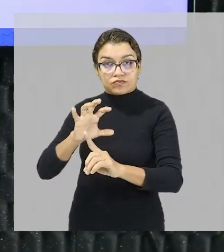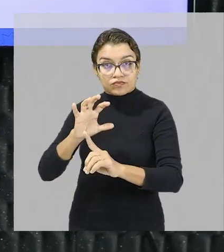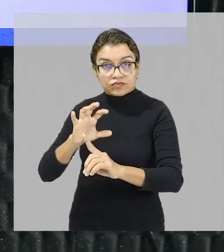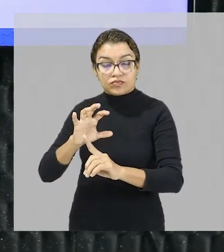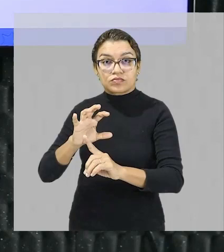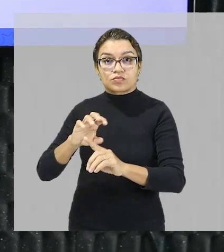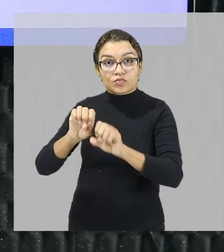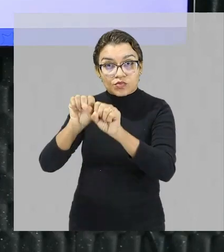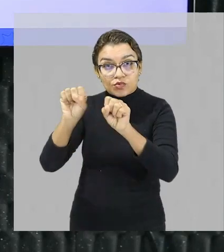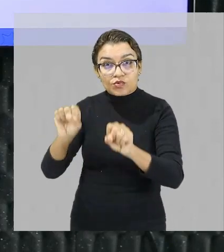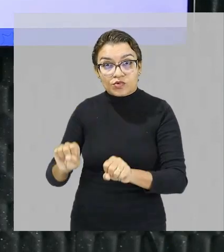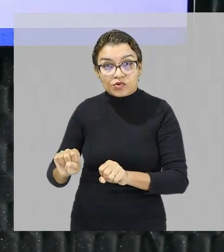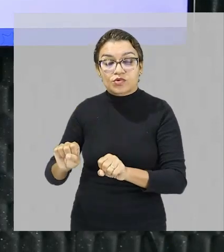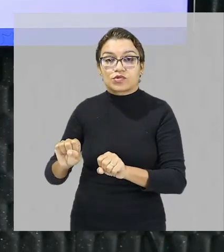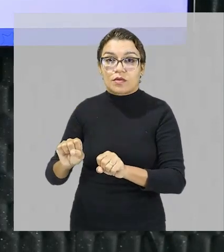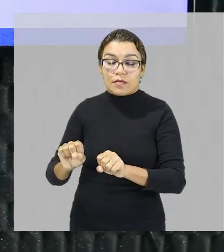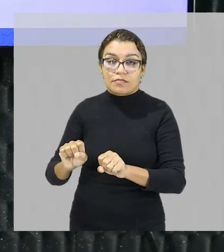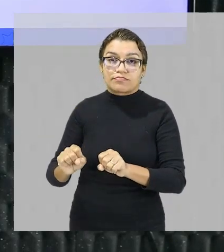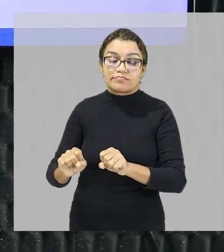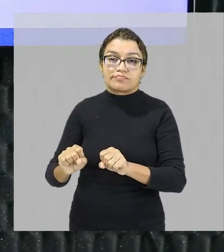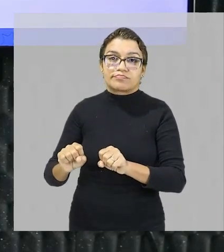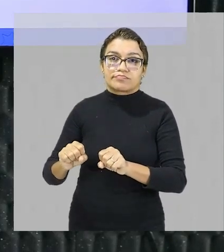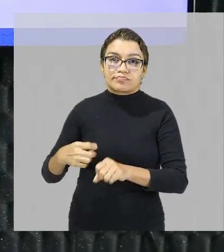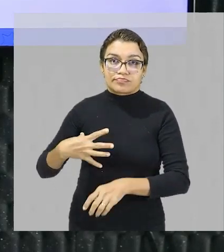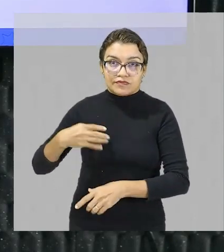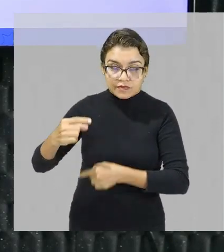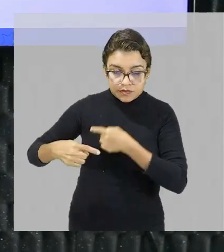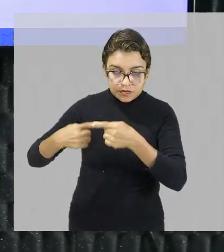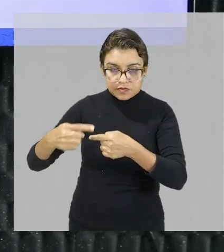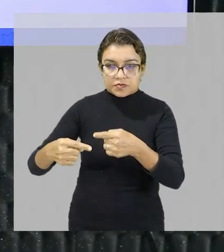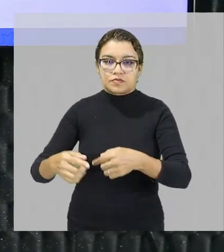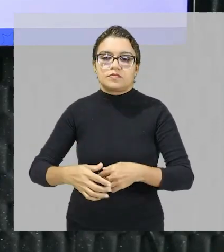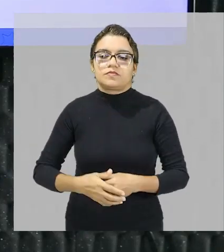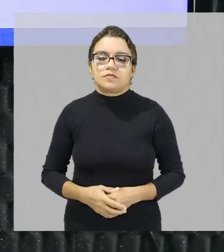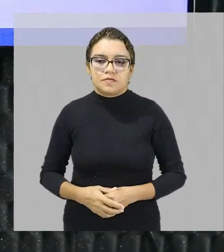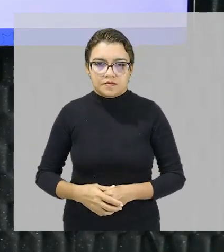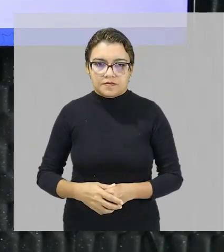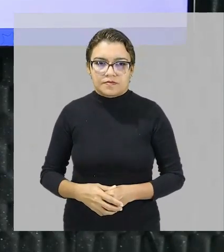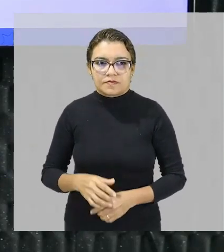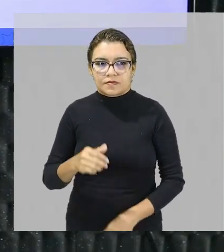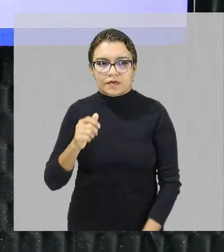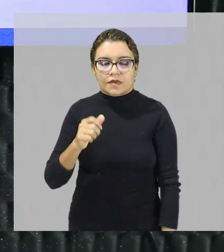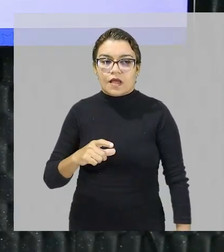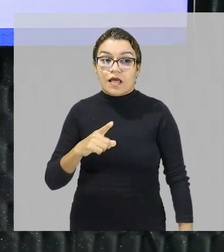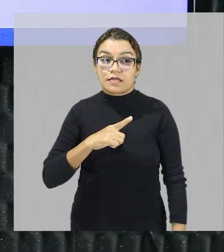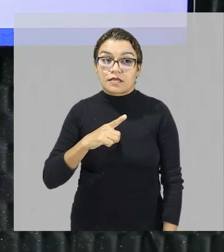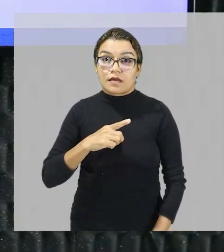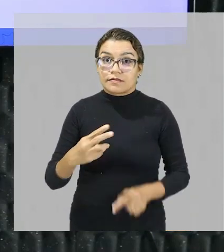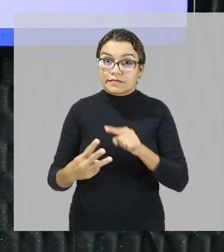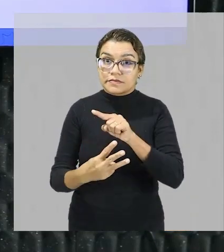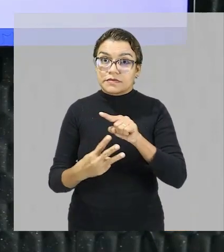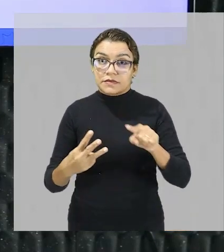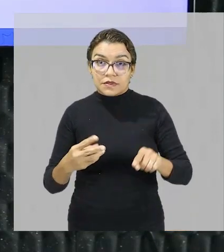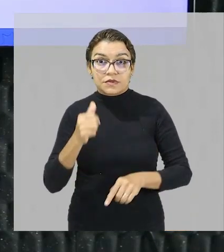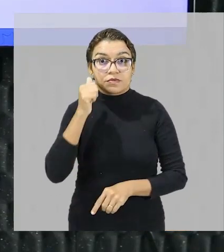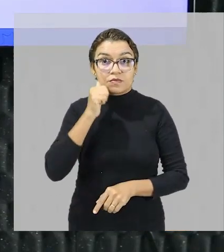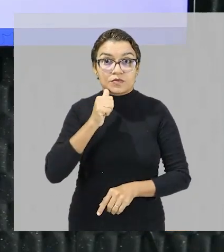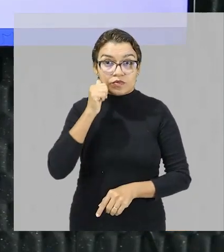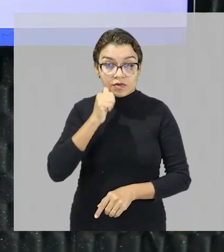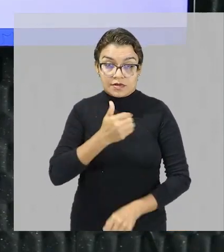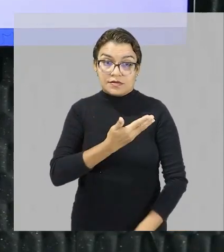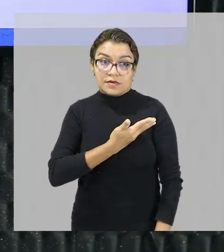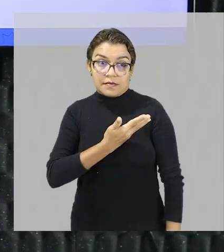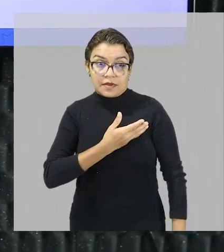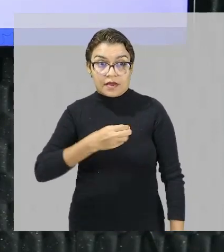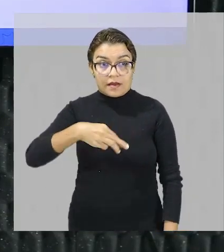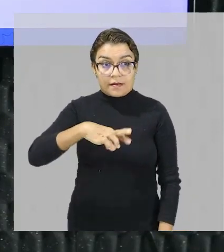tá? Aqui, essa questão ela diz o seguinte: Márcia, Júlia e Ana Cristina são 3